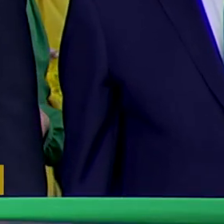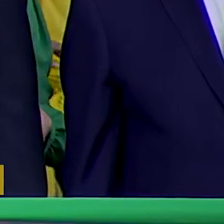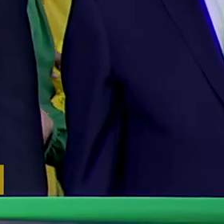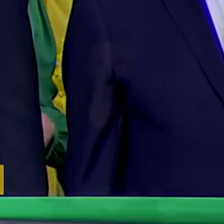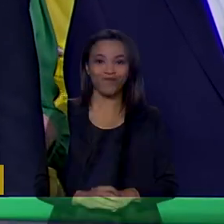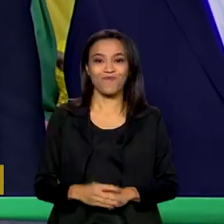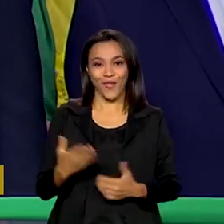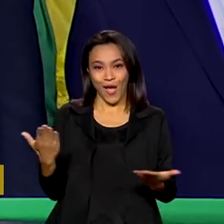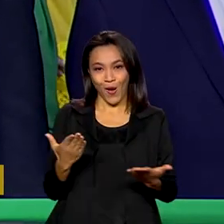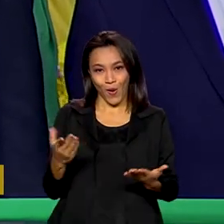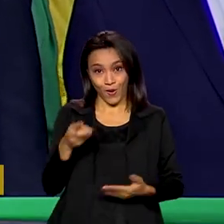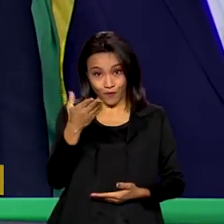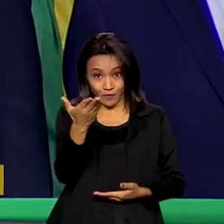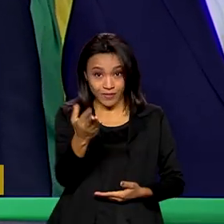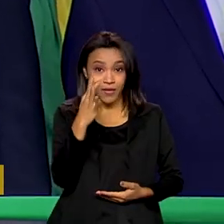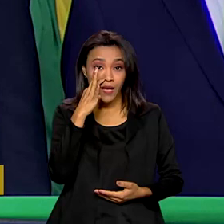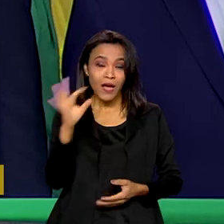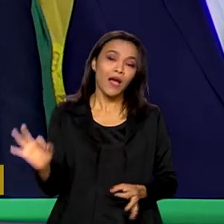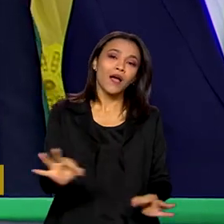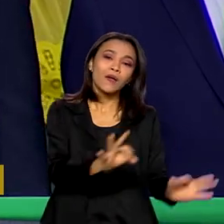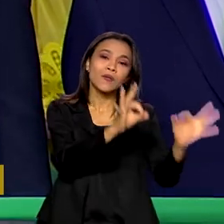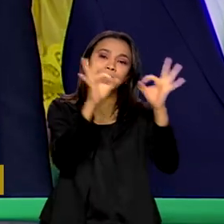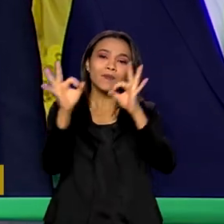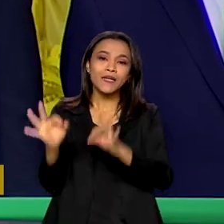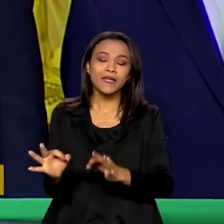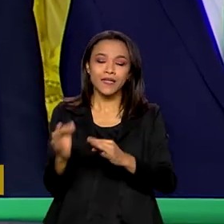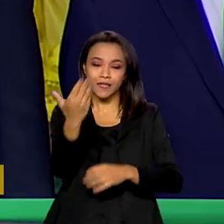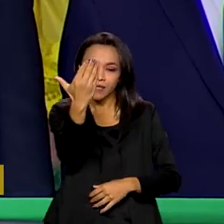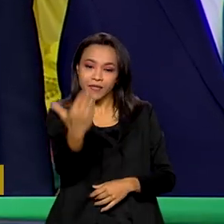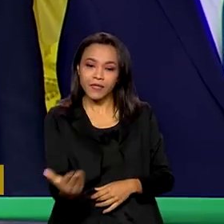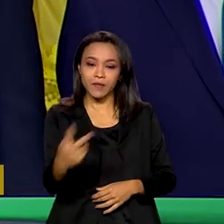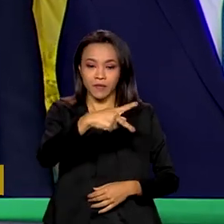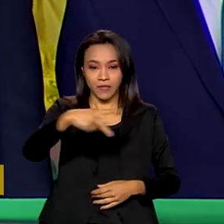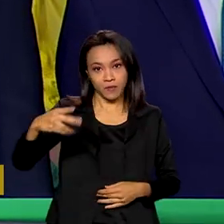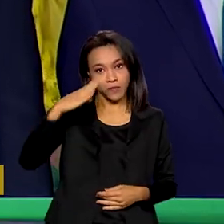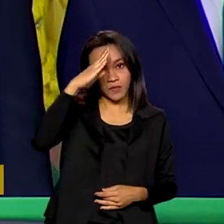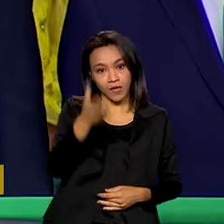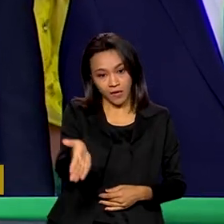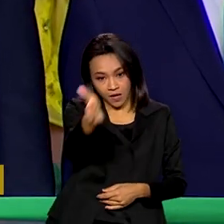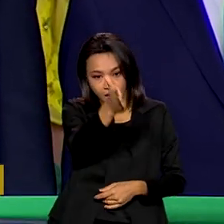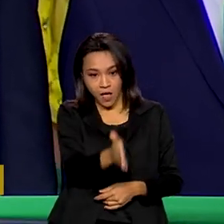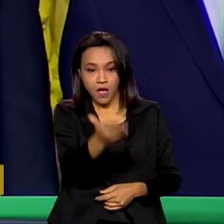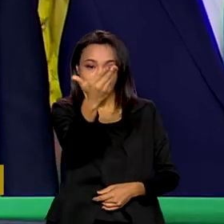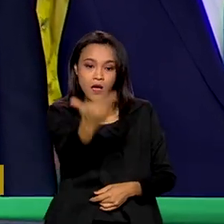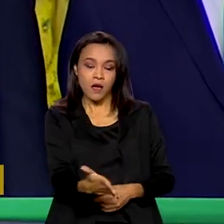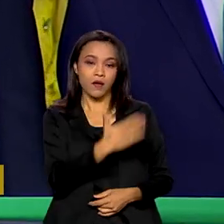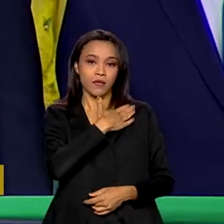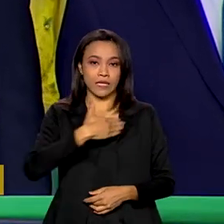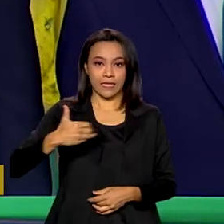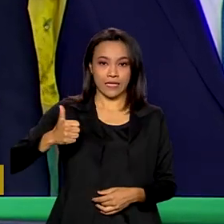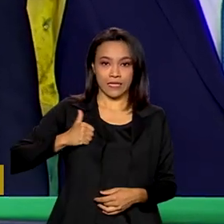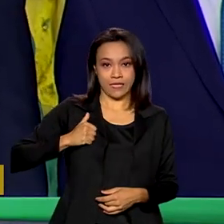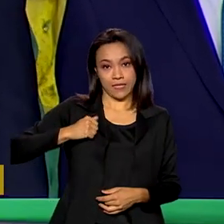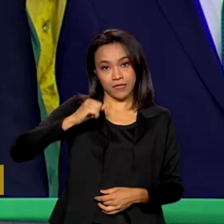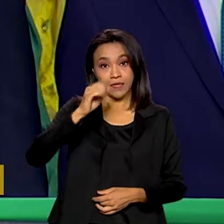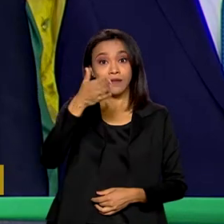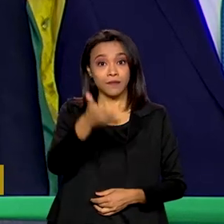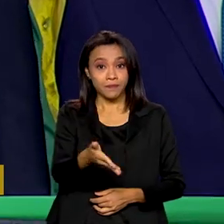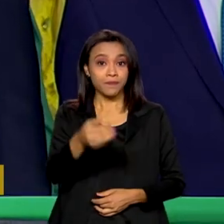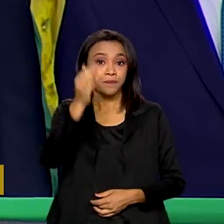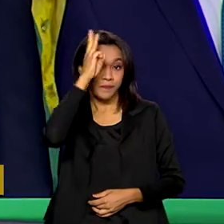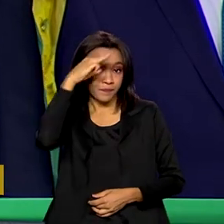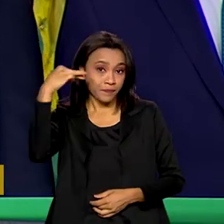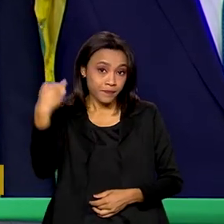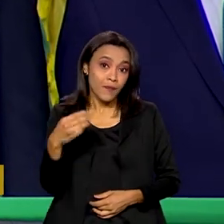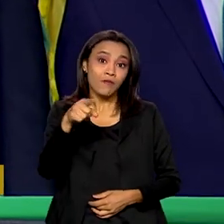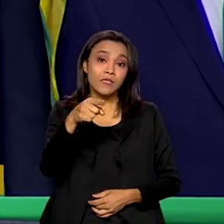Você acompanha ao vivo imagens do presidente Jair Bolsonaro, acompanhado da primeira-dama. Eles estão ali no palanque presidencial.